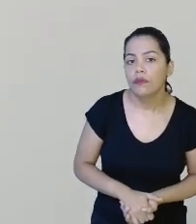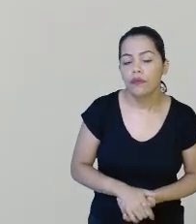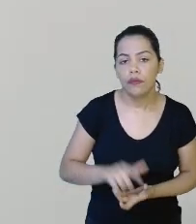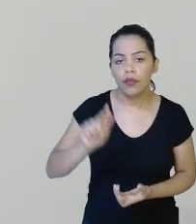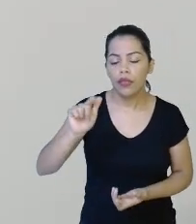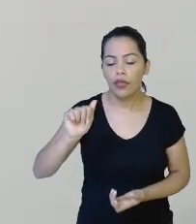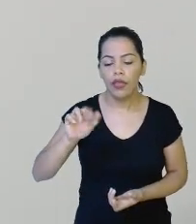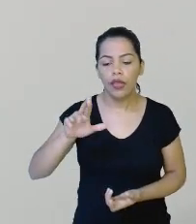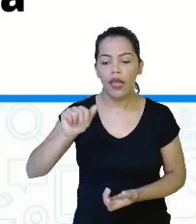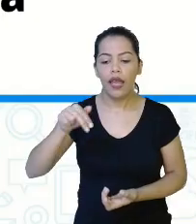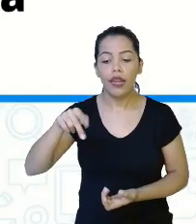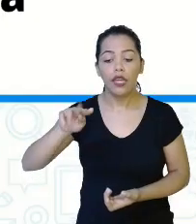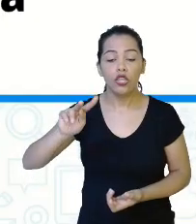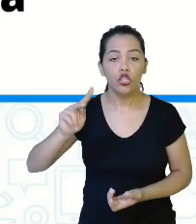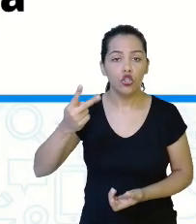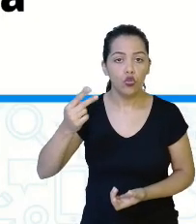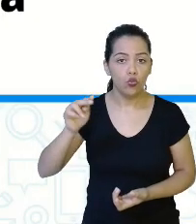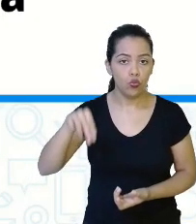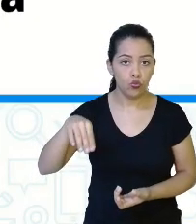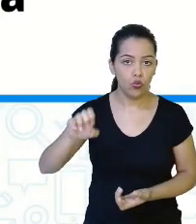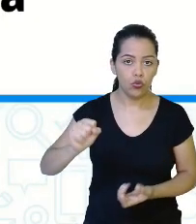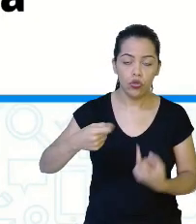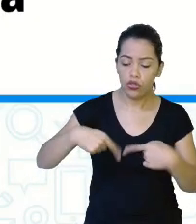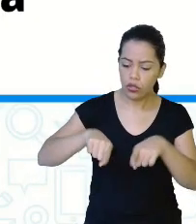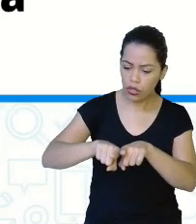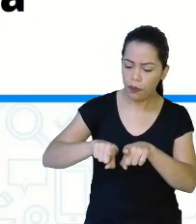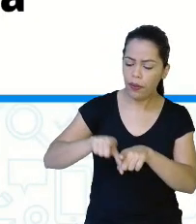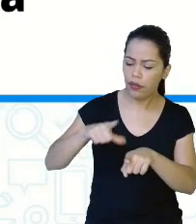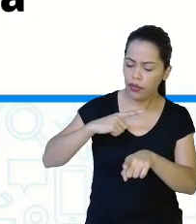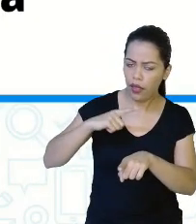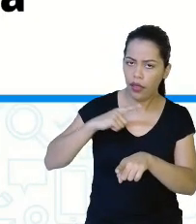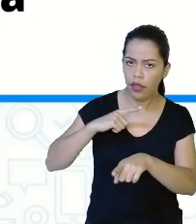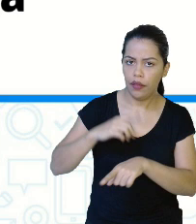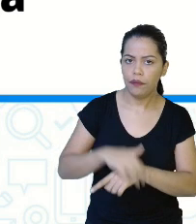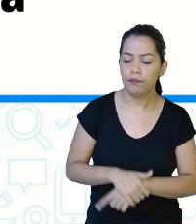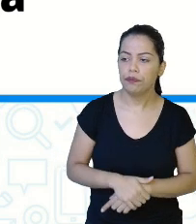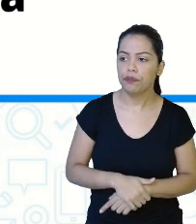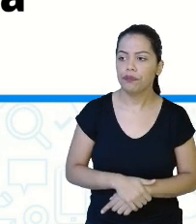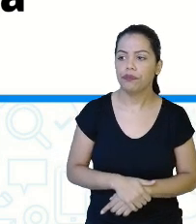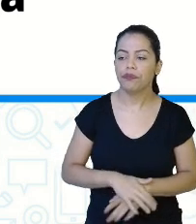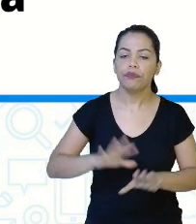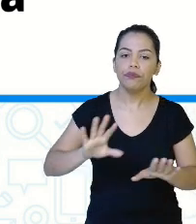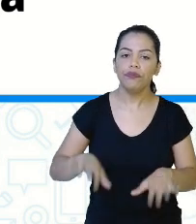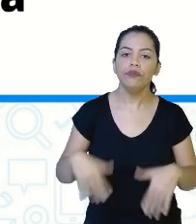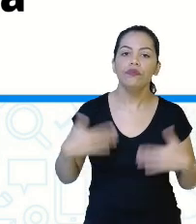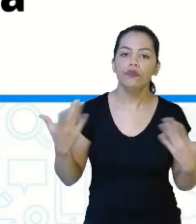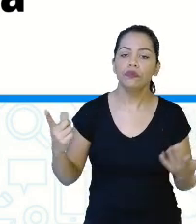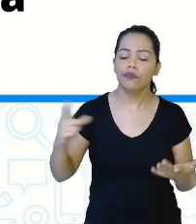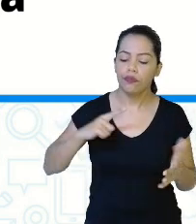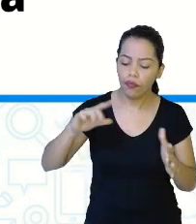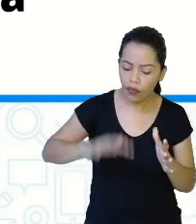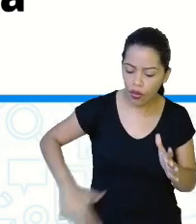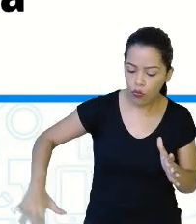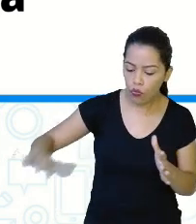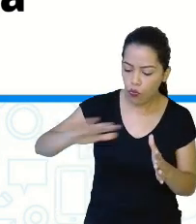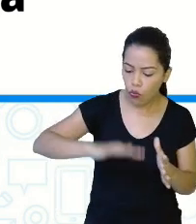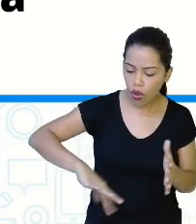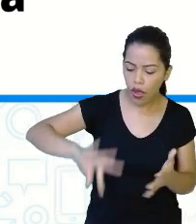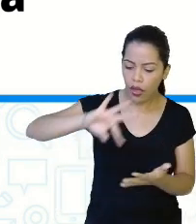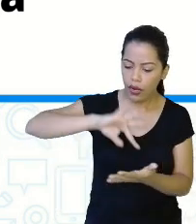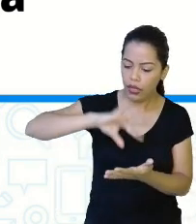As demarcações das terras quilombolas é garantida pela Constituição brasileira. Vocês sabem o que